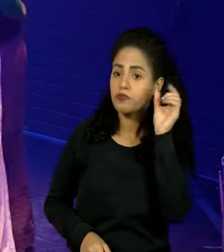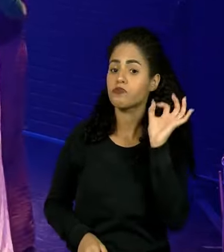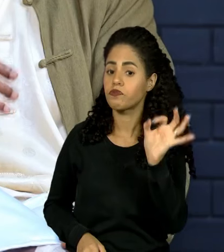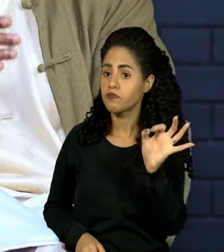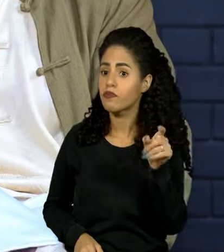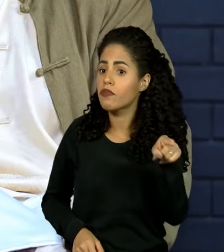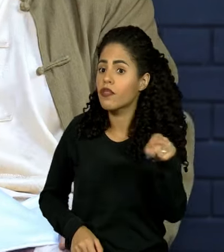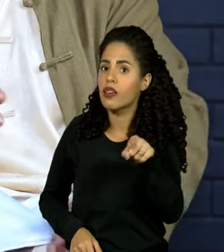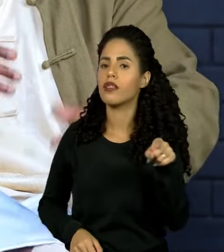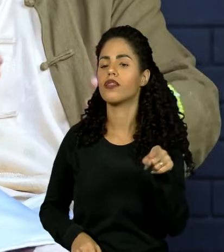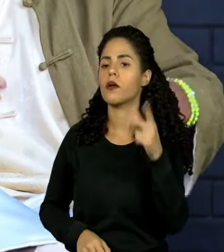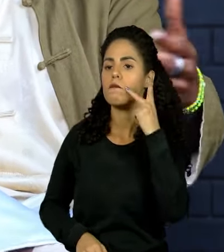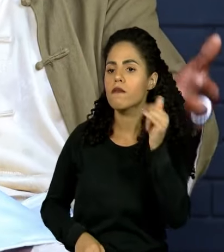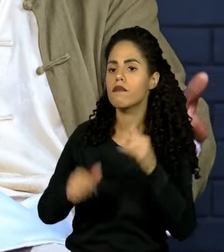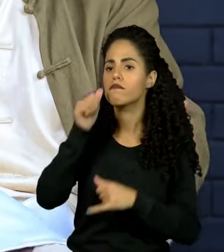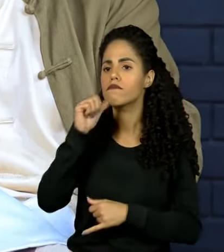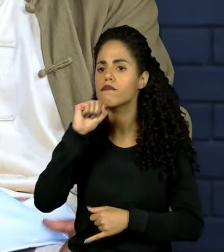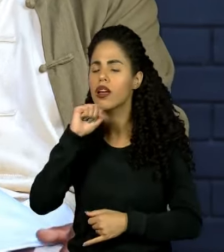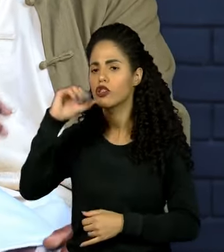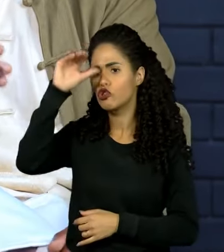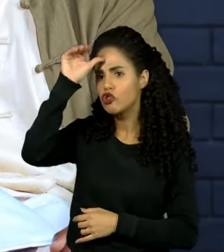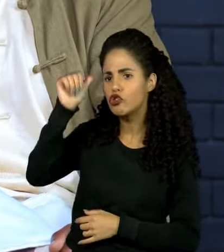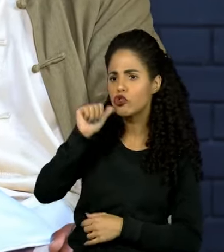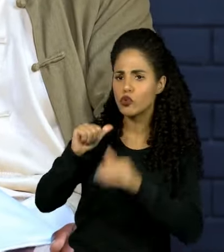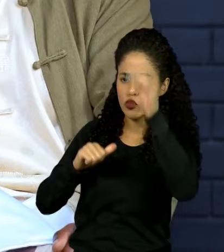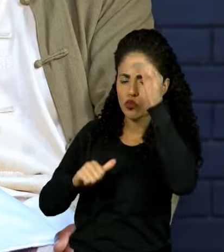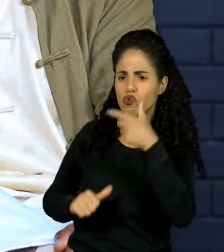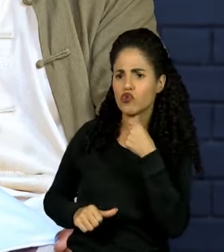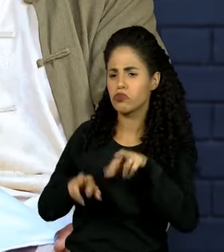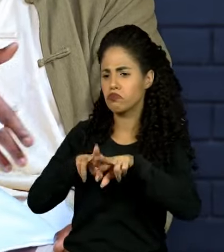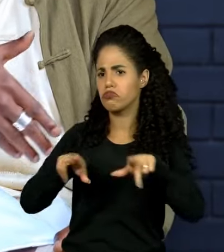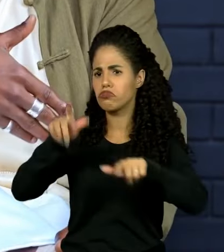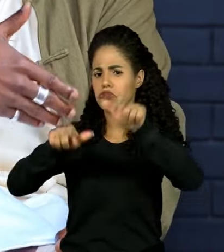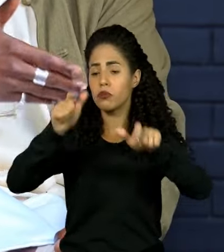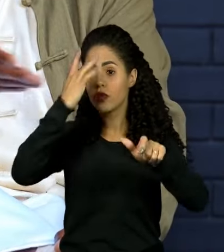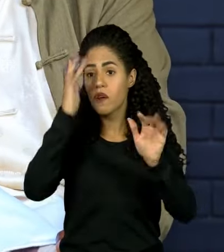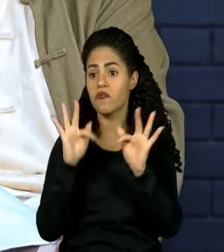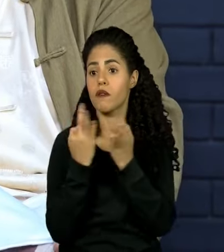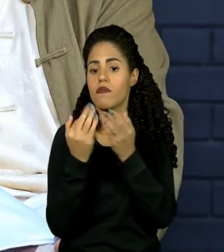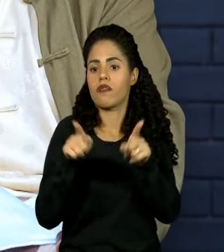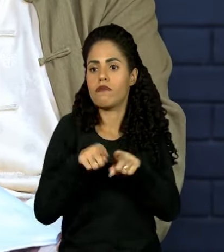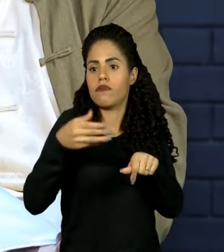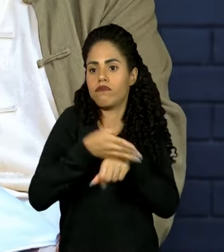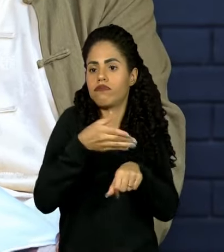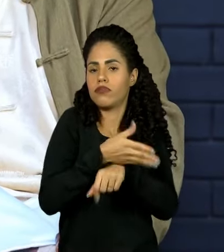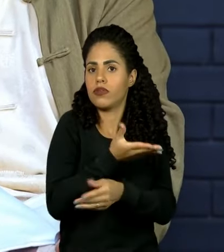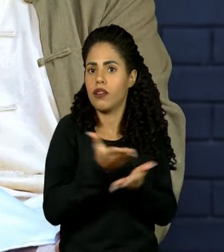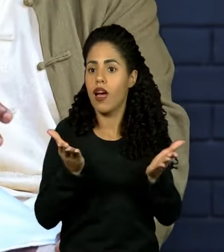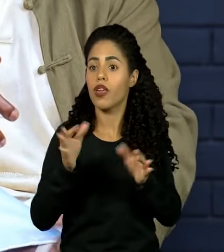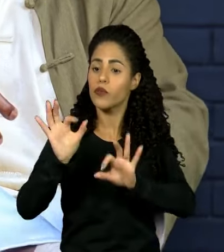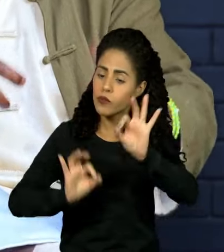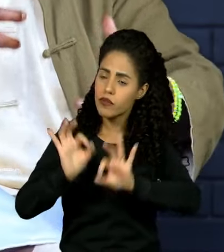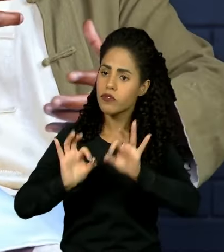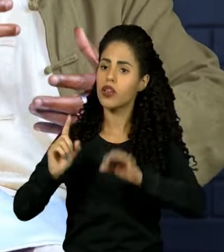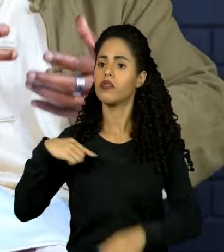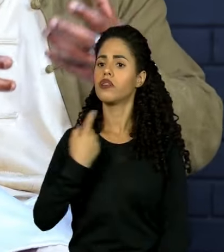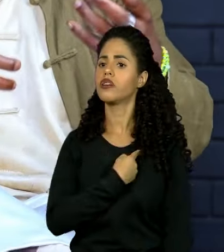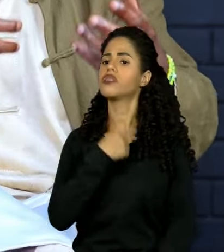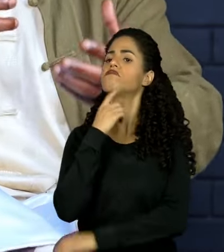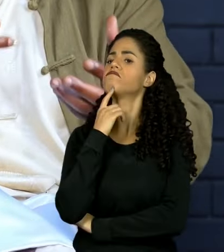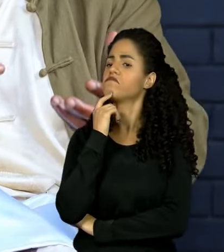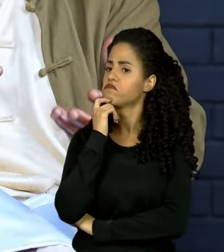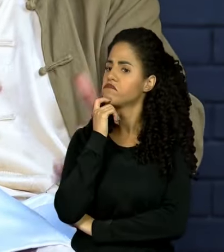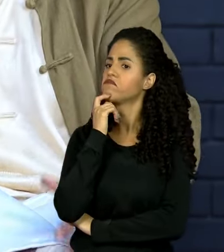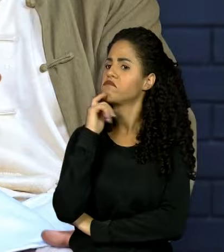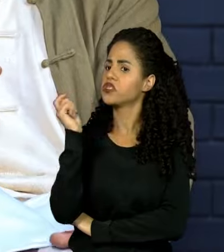pais mães tios tias do elenco né das pessoas que estavam envolvidas nesse projeto a gente começou a pintar